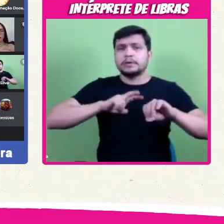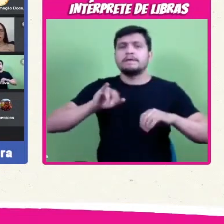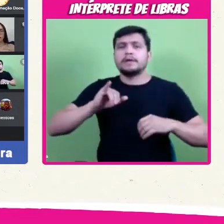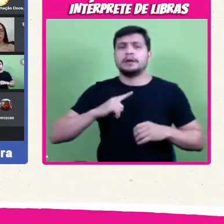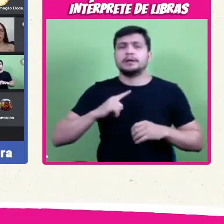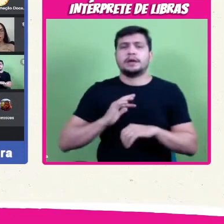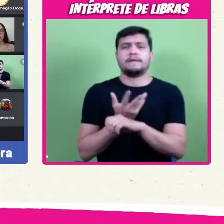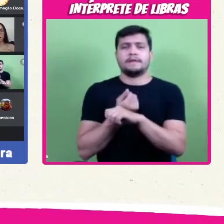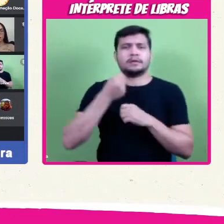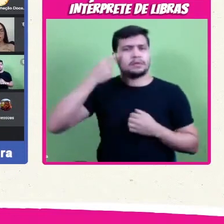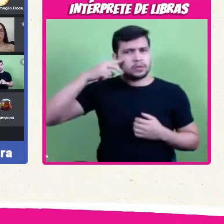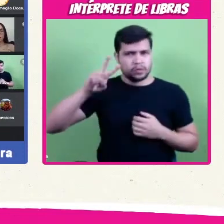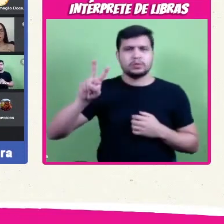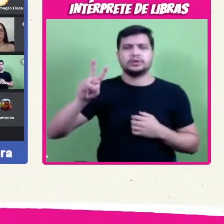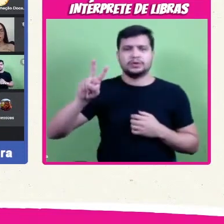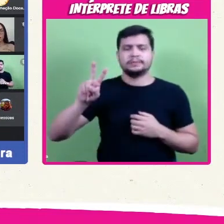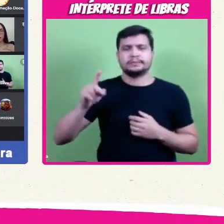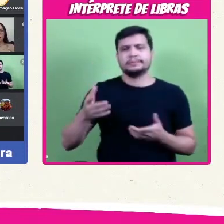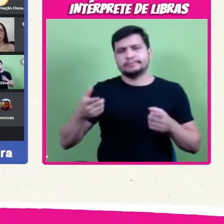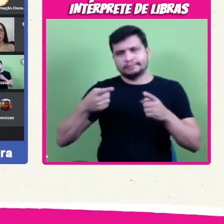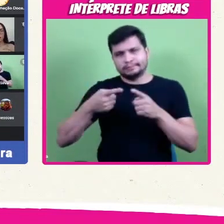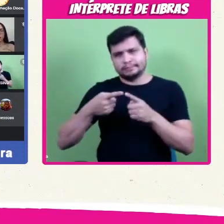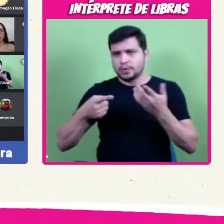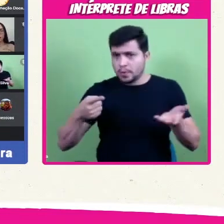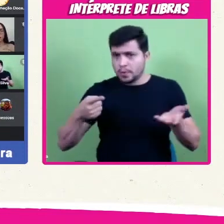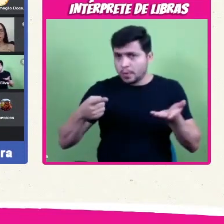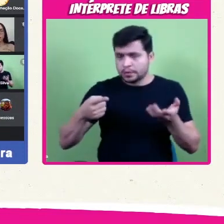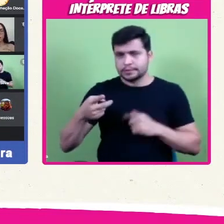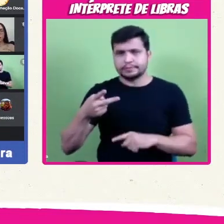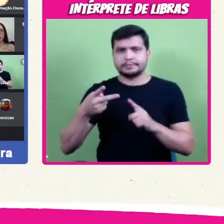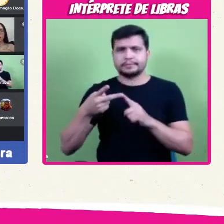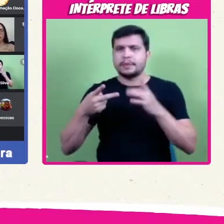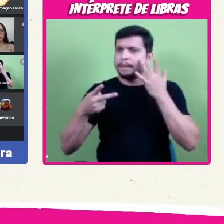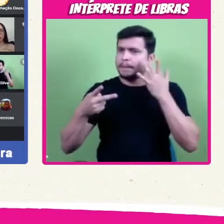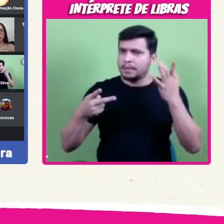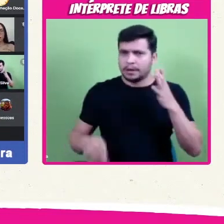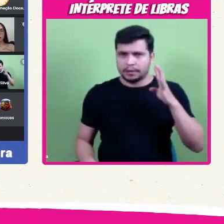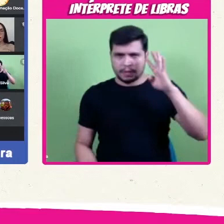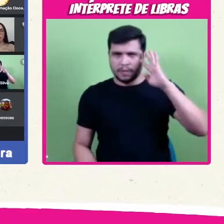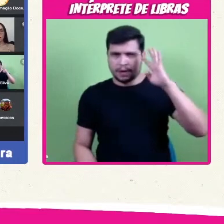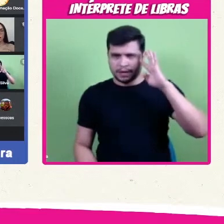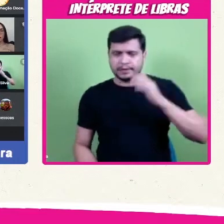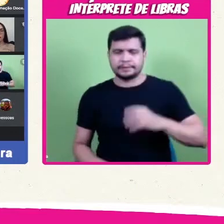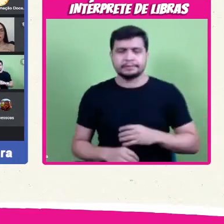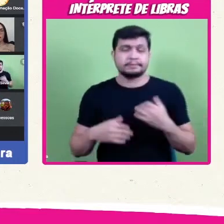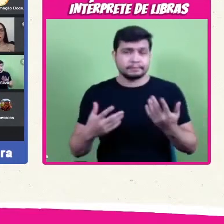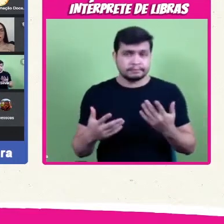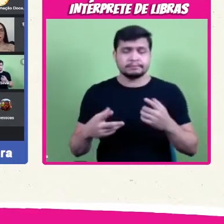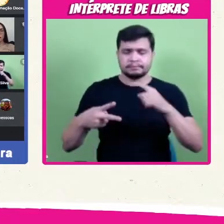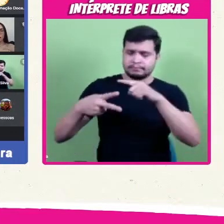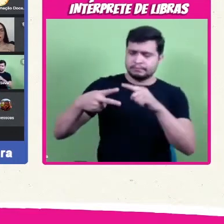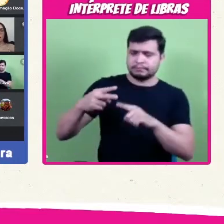Tem a temática alusiva à visibilidade trans, né, que é um dia de luta e de resistência, e